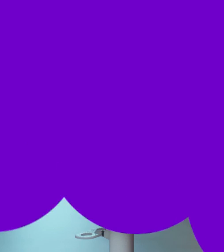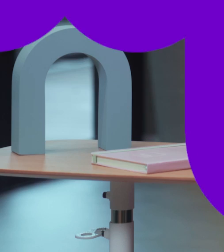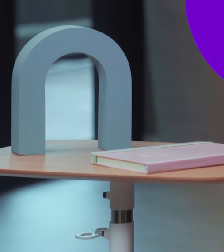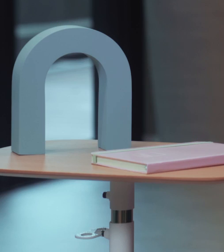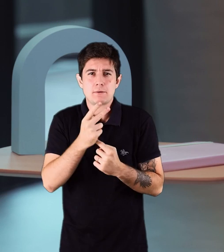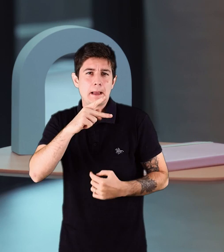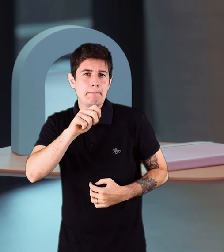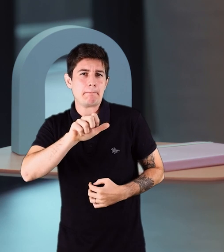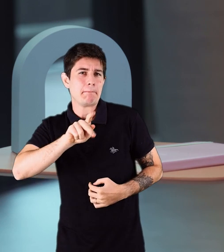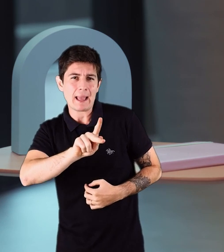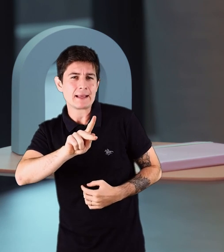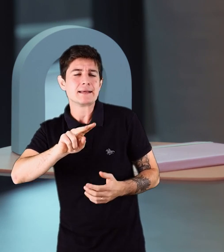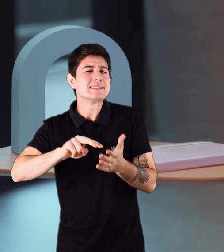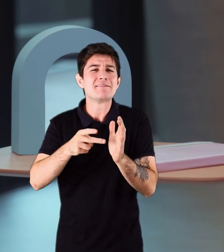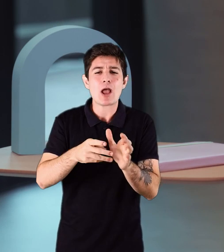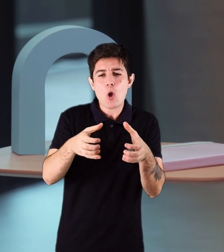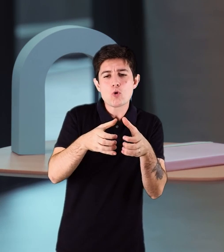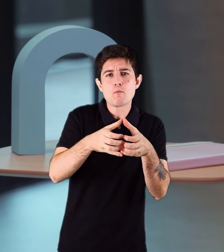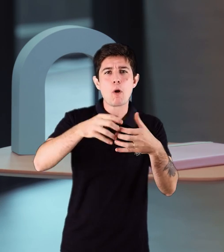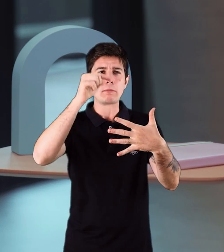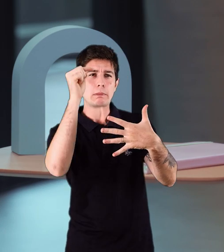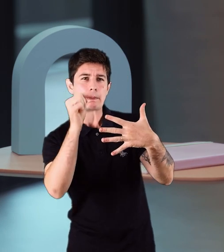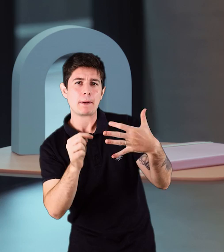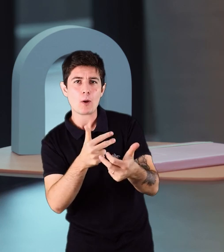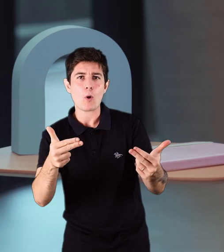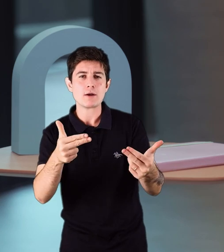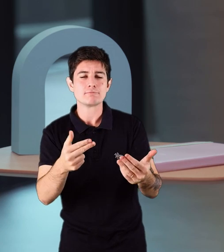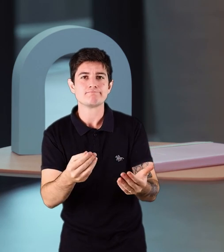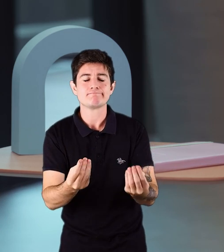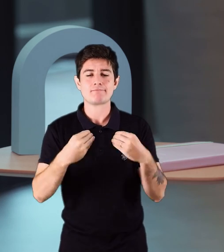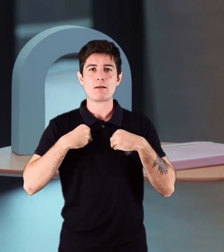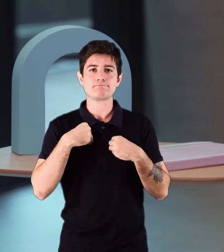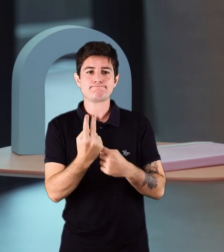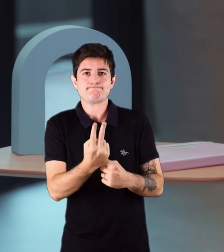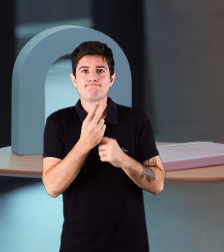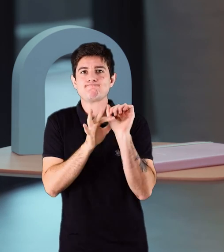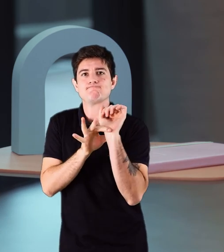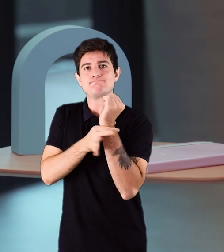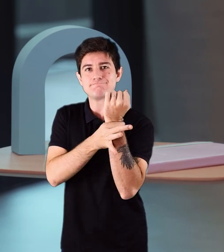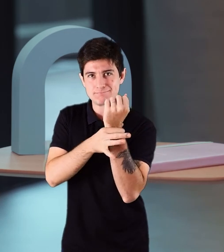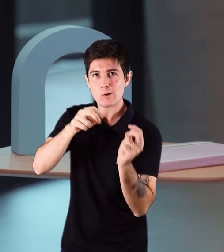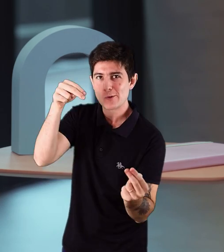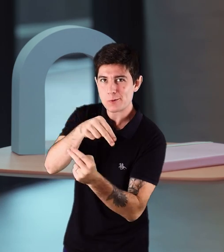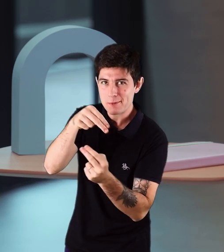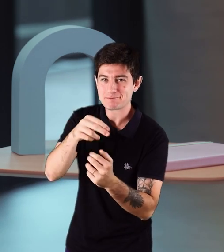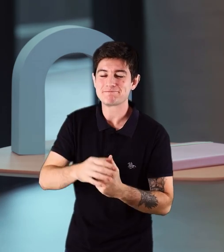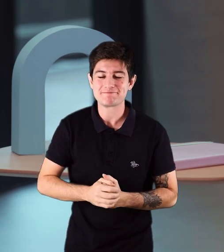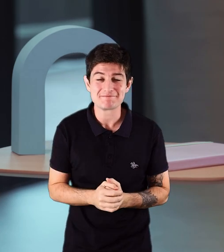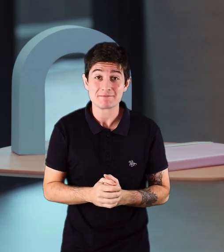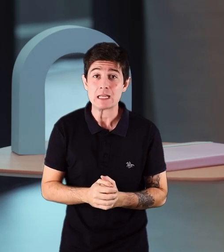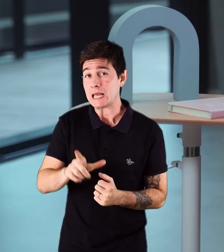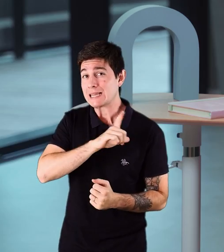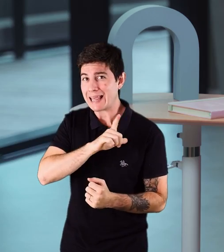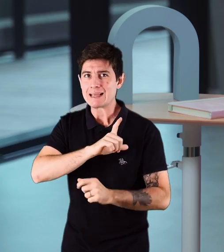O Pack de Proteção nada mais é do que um conjunto de soluções inovadoras que já funcionam no app de todos os clientes do Nubank, como forma de garantir